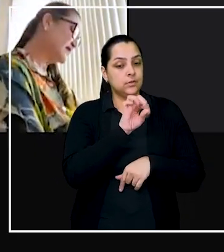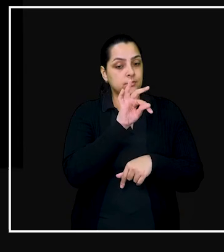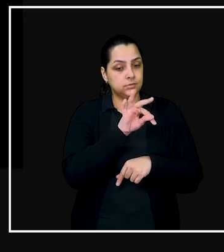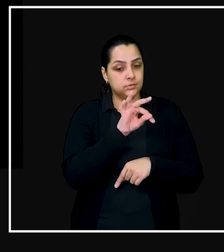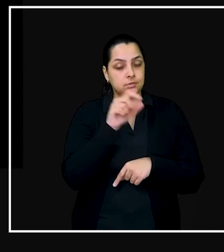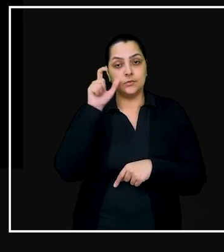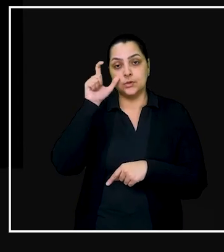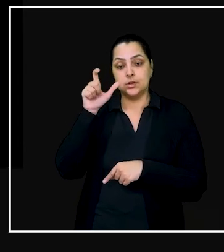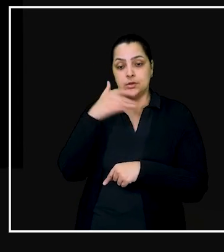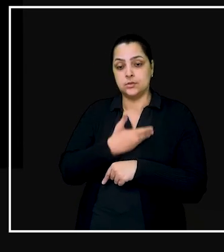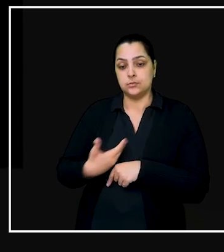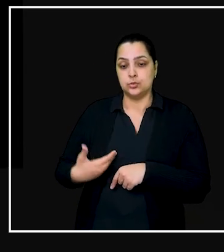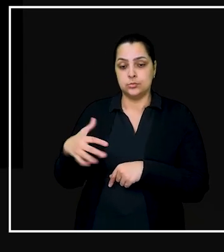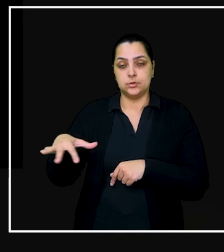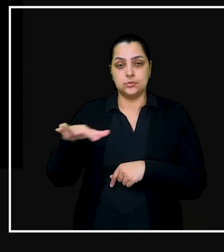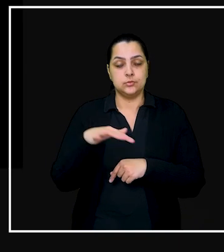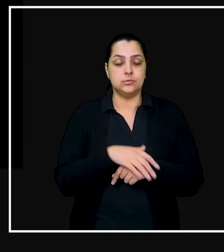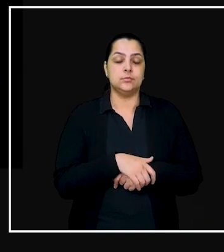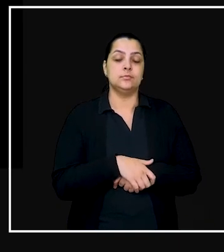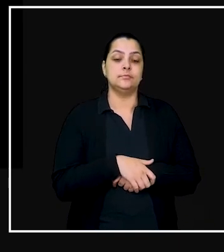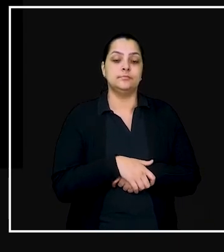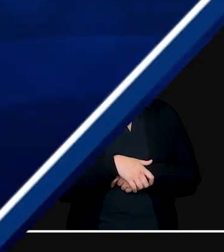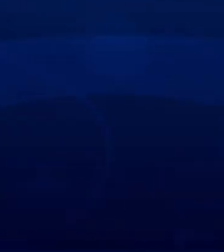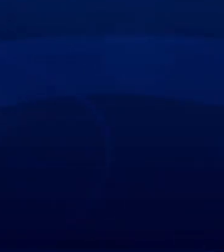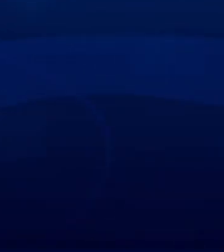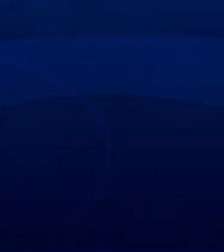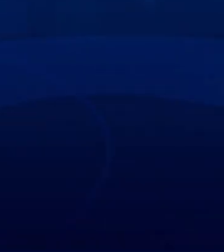trabalho do TST ao interesse público.